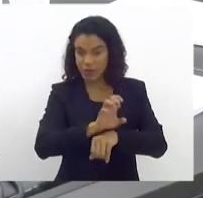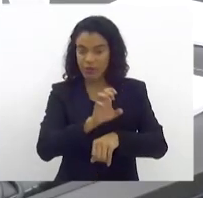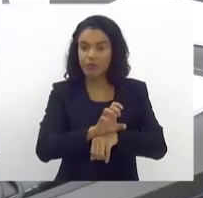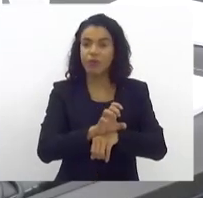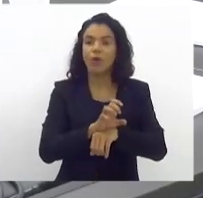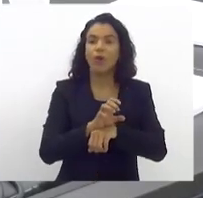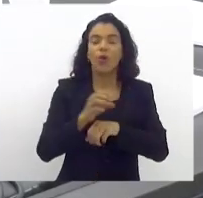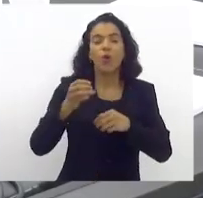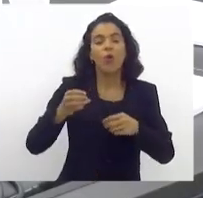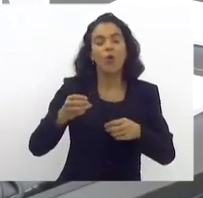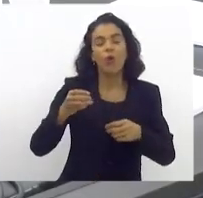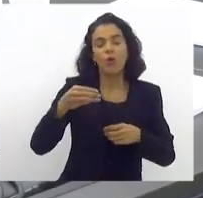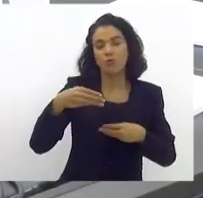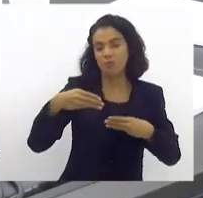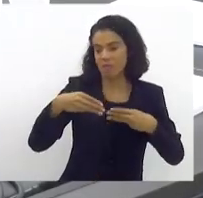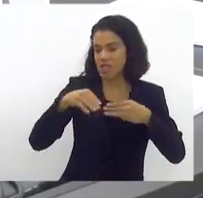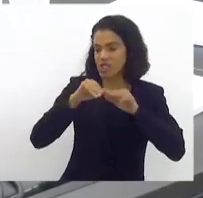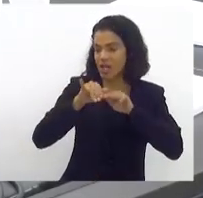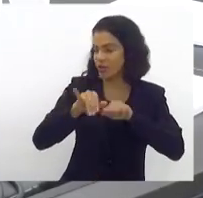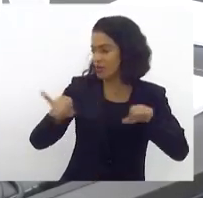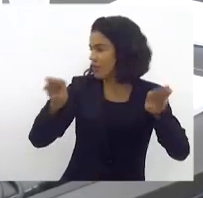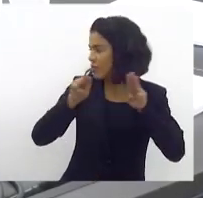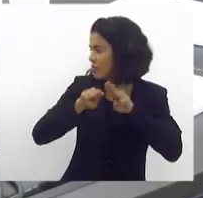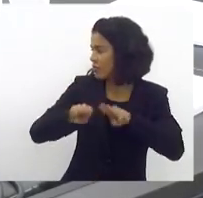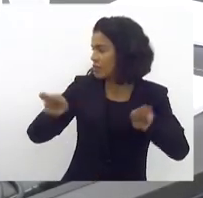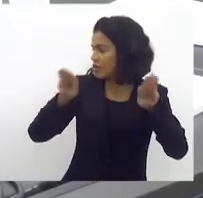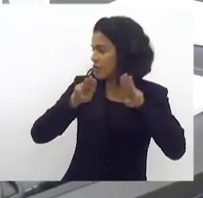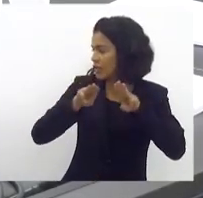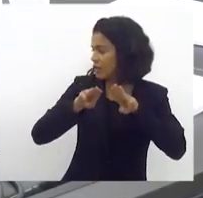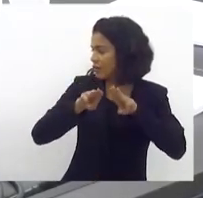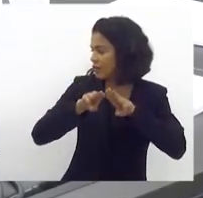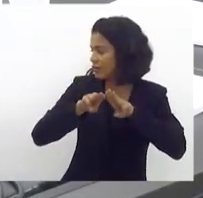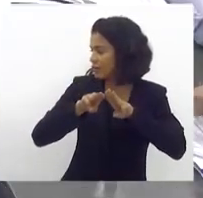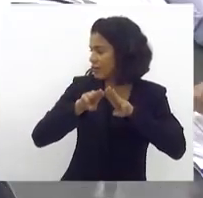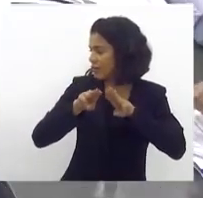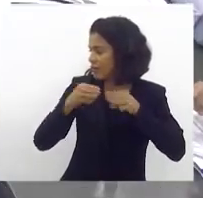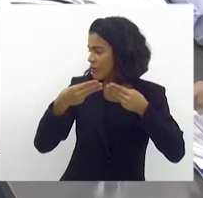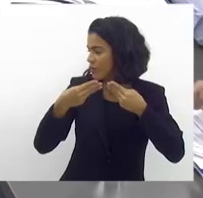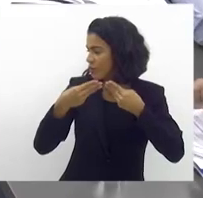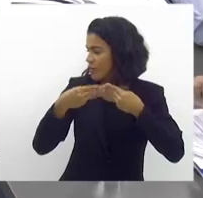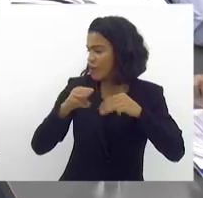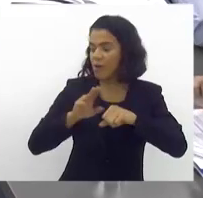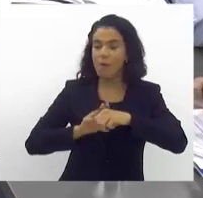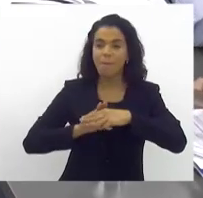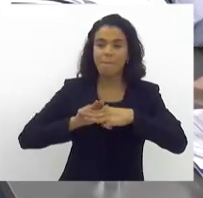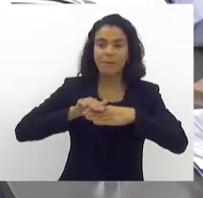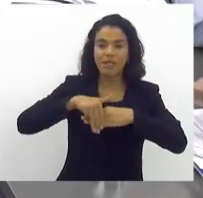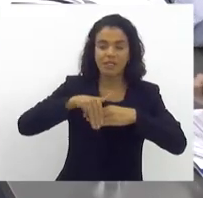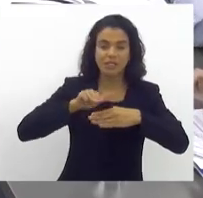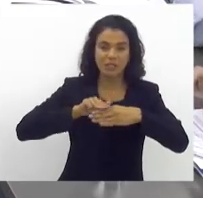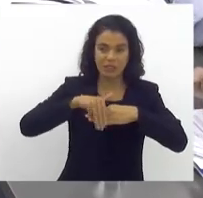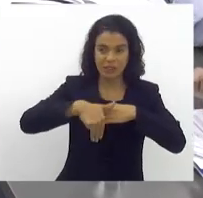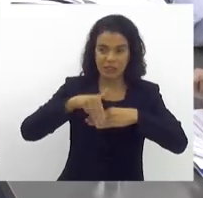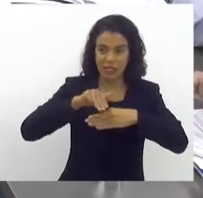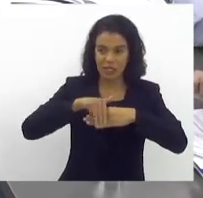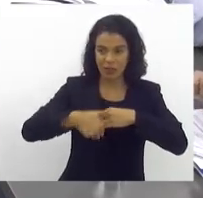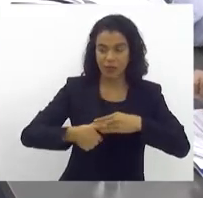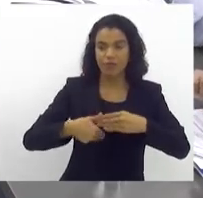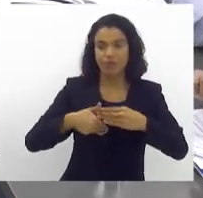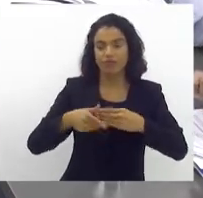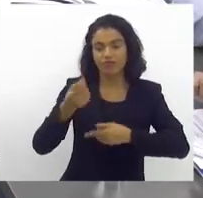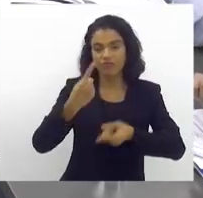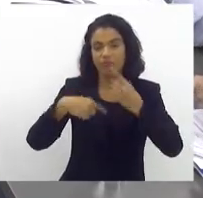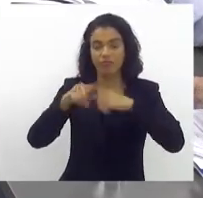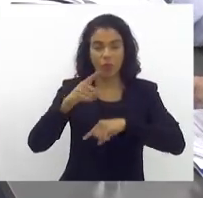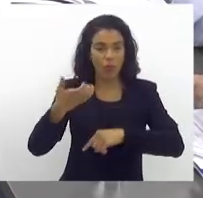Projeto Recomeçar. Para parecer, deputada Verônica Lima. Presidente, foi pela juridicidade. Em discussão. Não havendo o